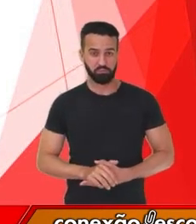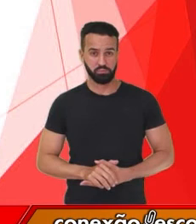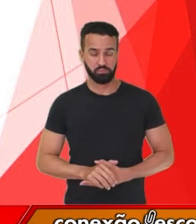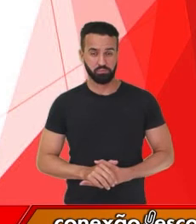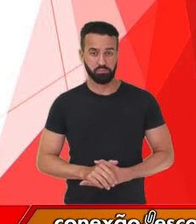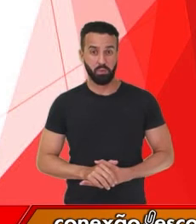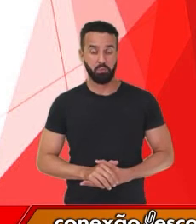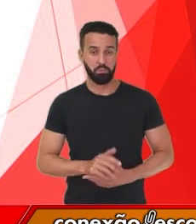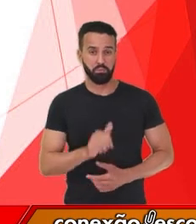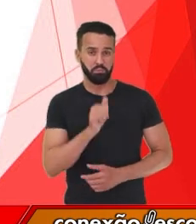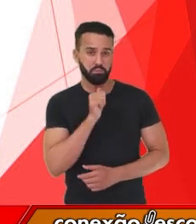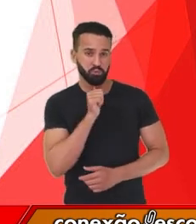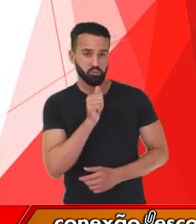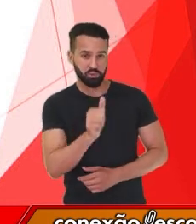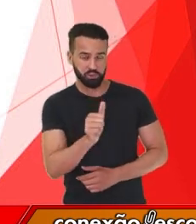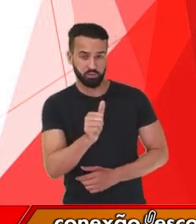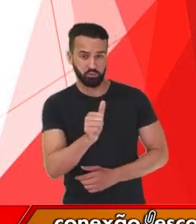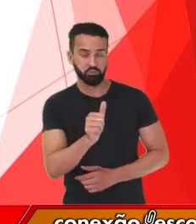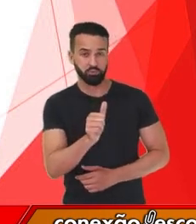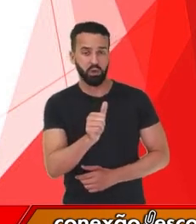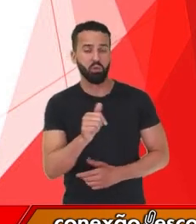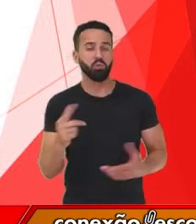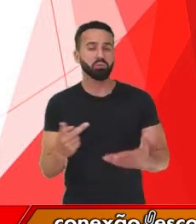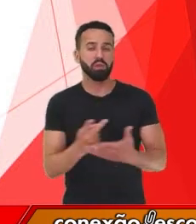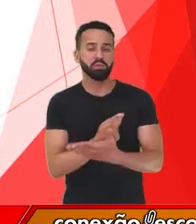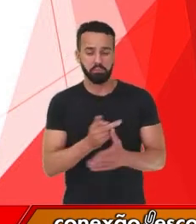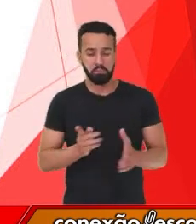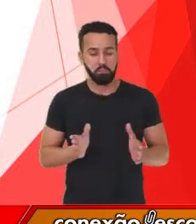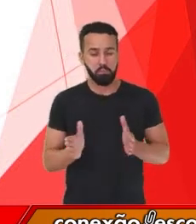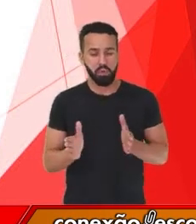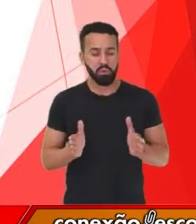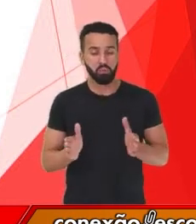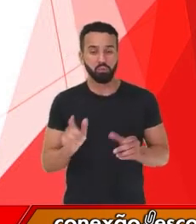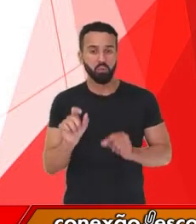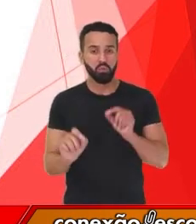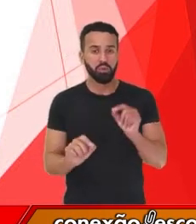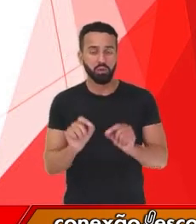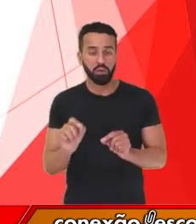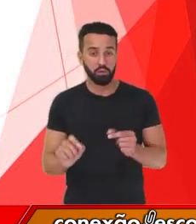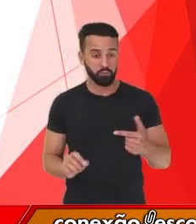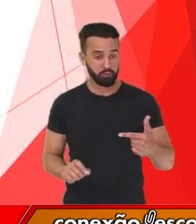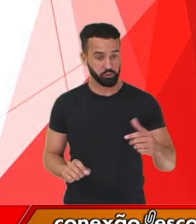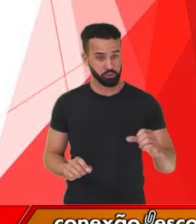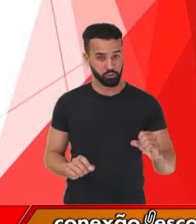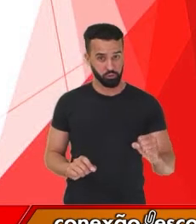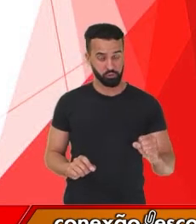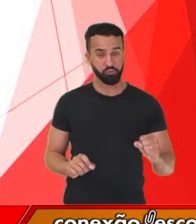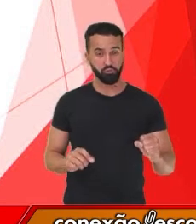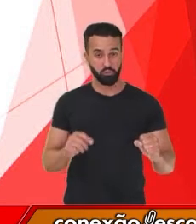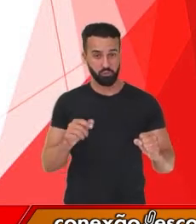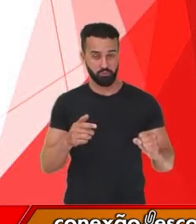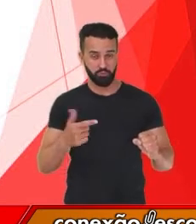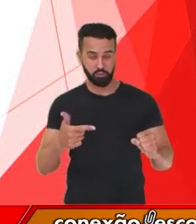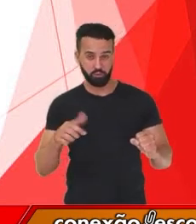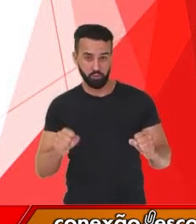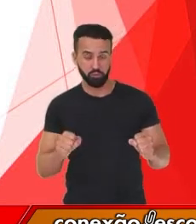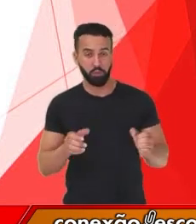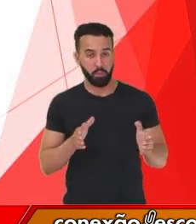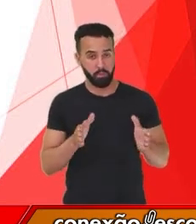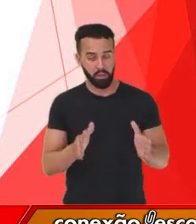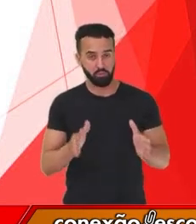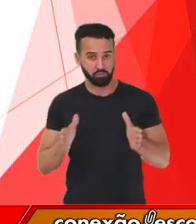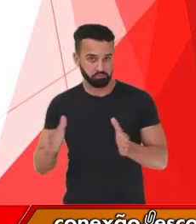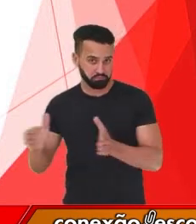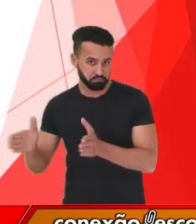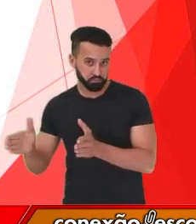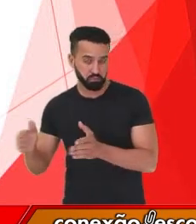O ciclo menstrual, ele ocorre aproximadamente de 28 em 28 dias. Nem sempre